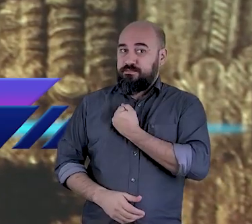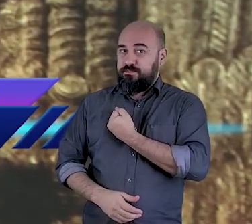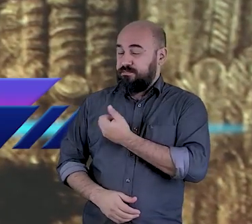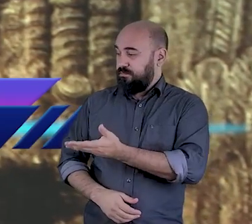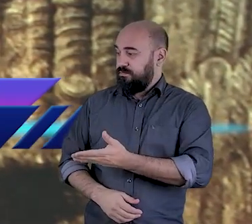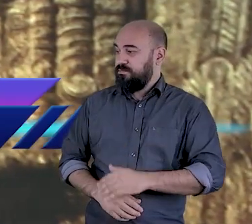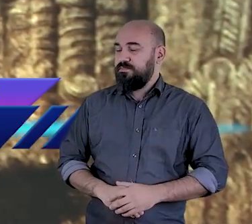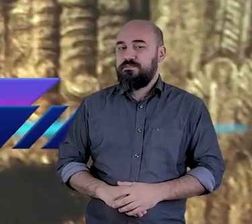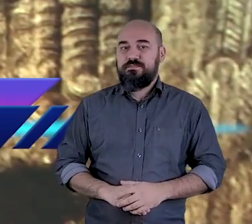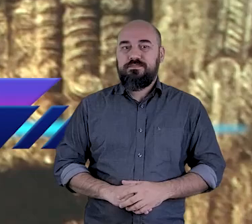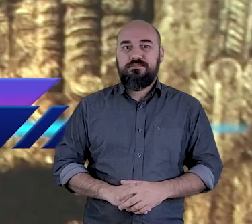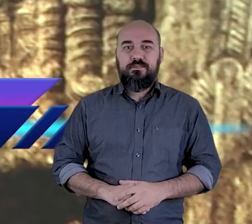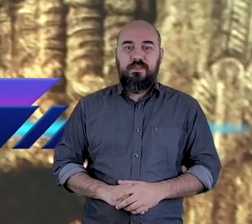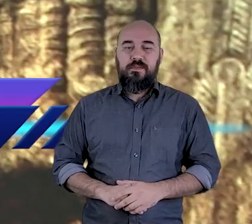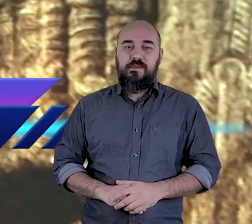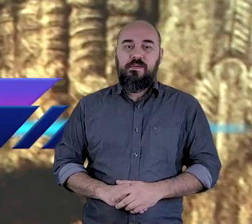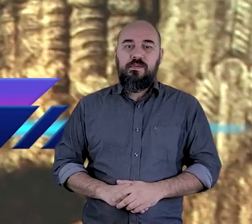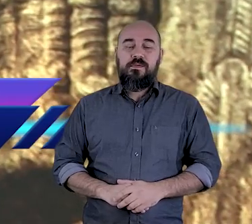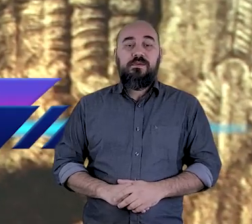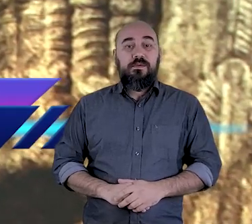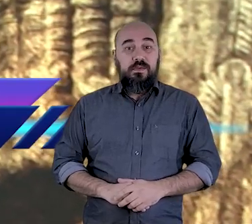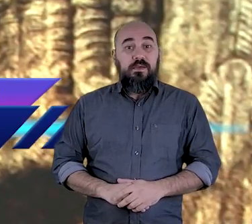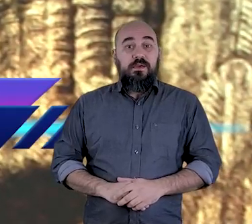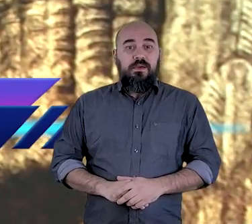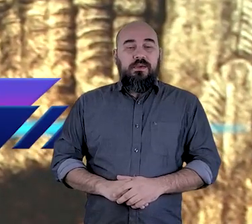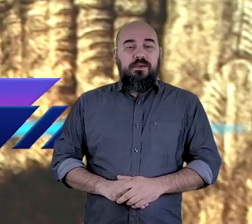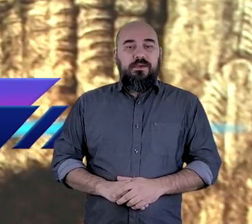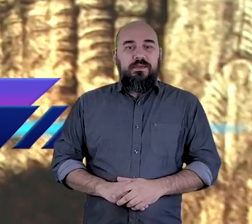12982440077 outra vez 12